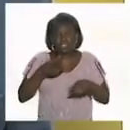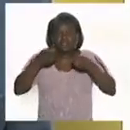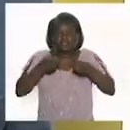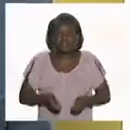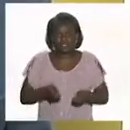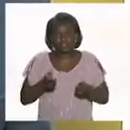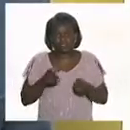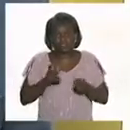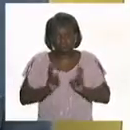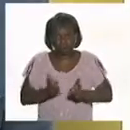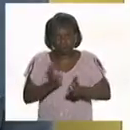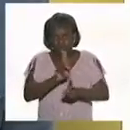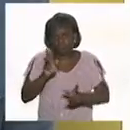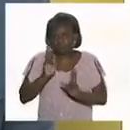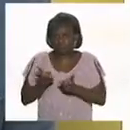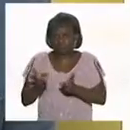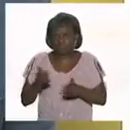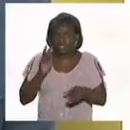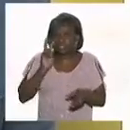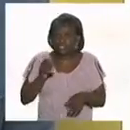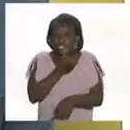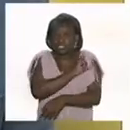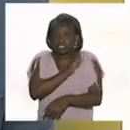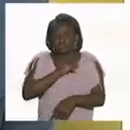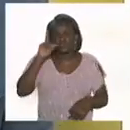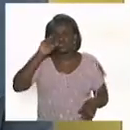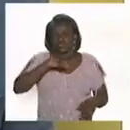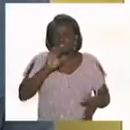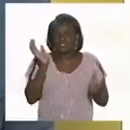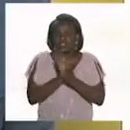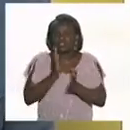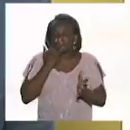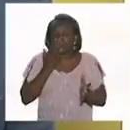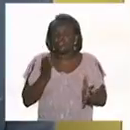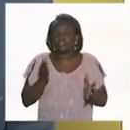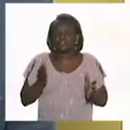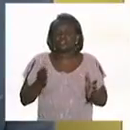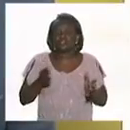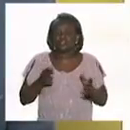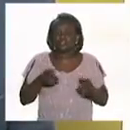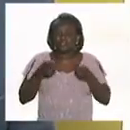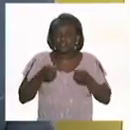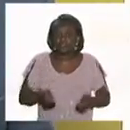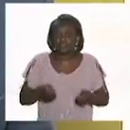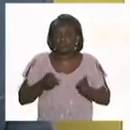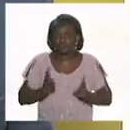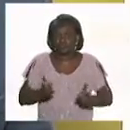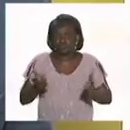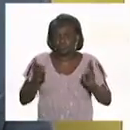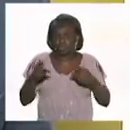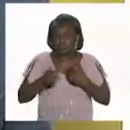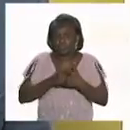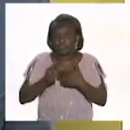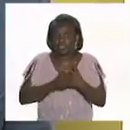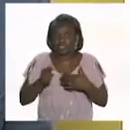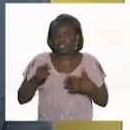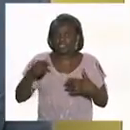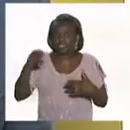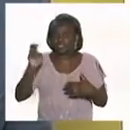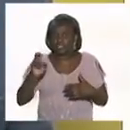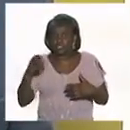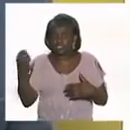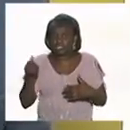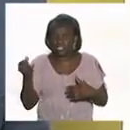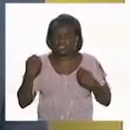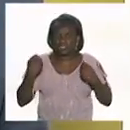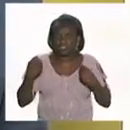de se consolidar. Né? A gente tem visto aqui no Rio de Janeiro a dificuldade de algum clube se fortalecer e cumprir um papel de